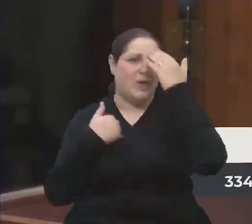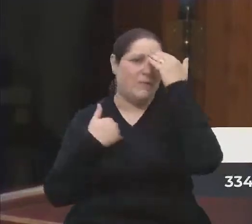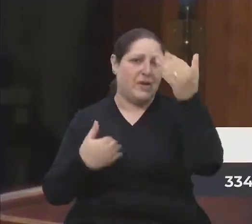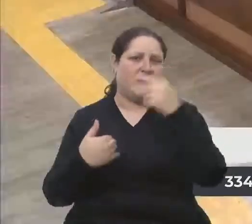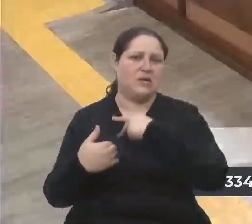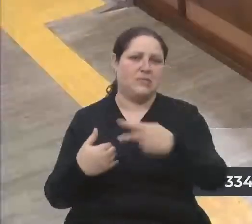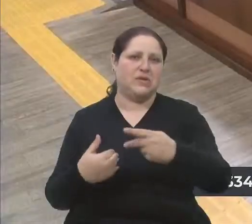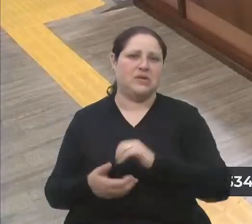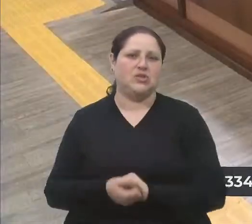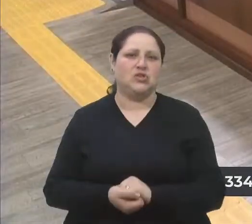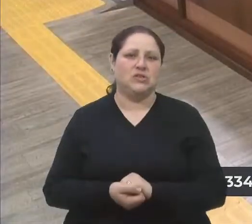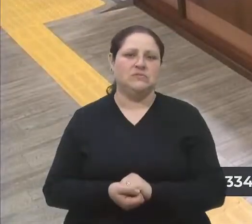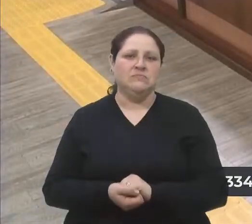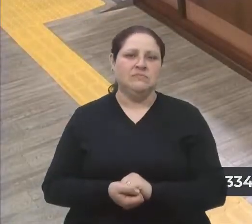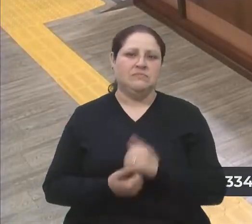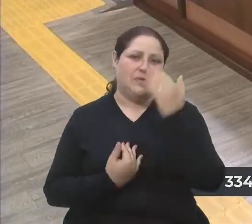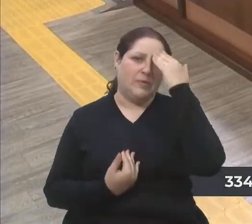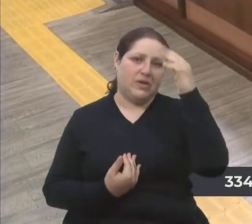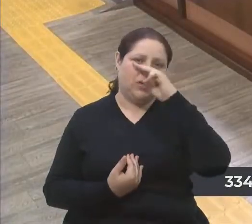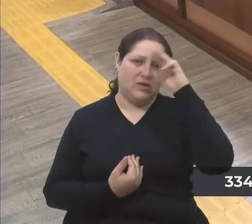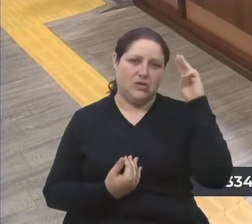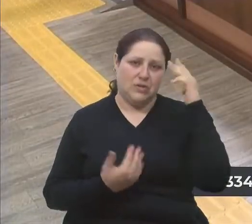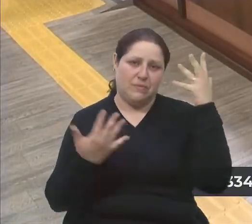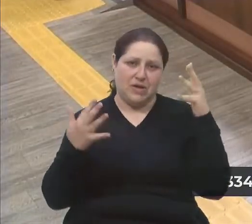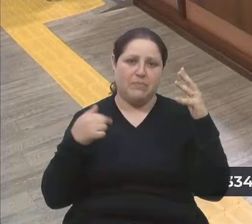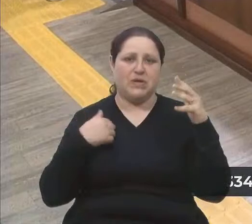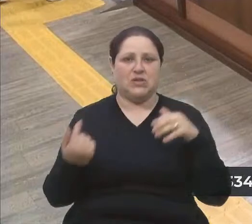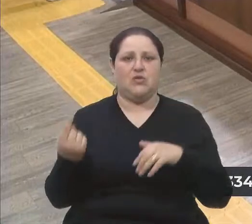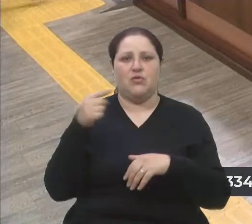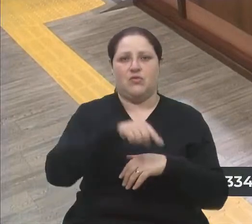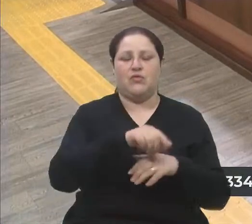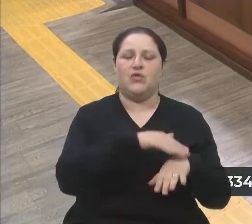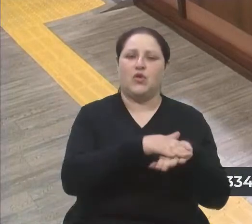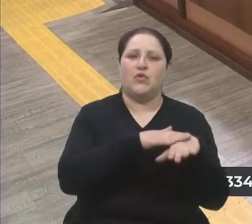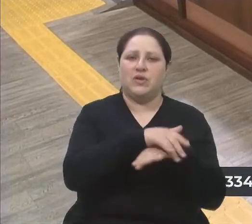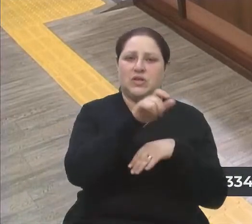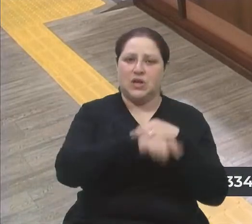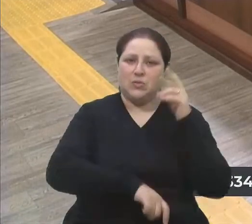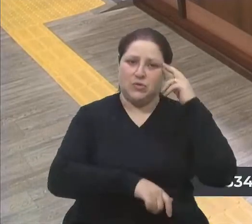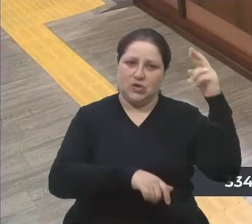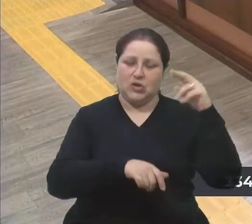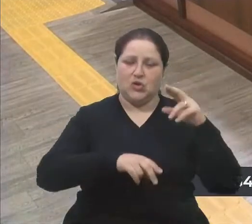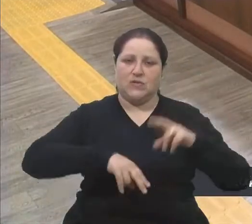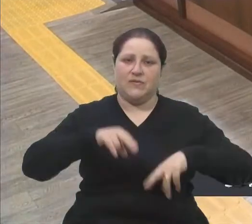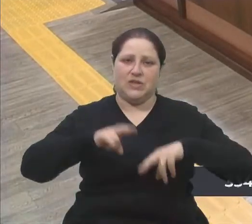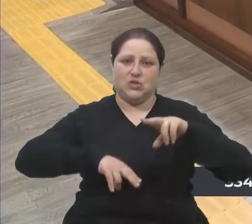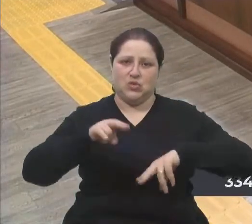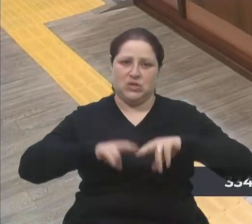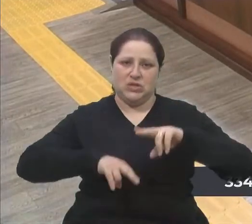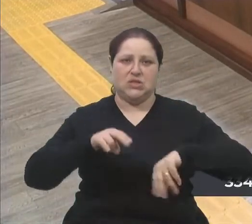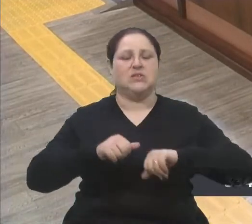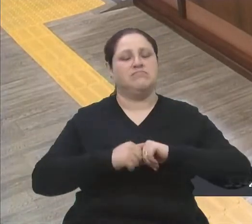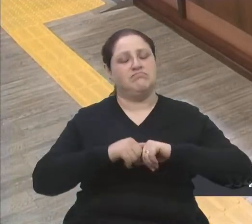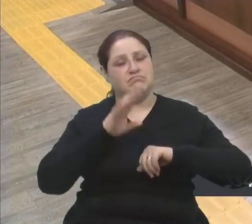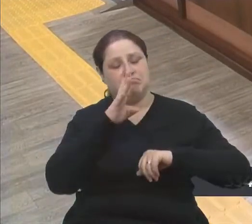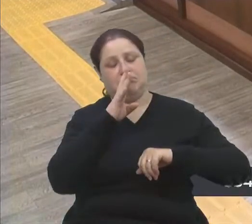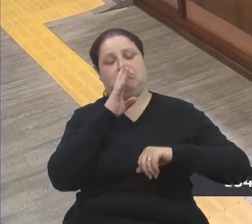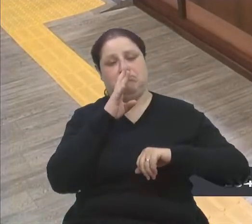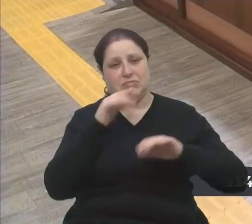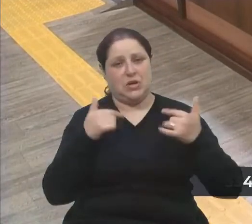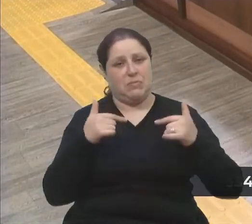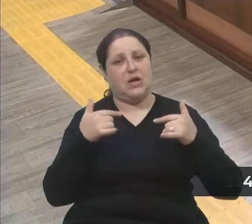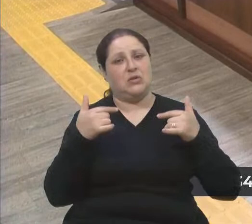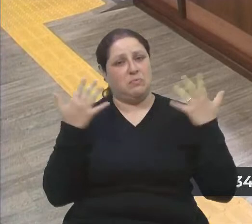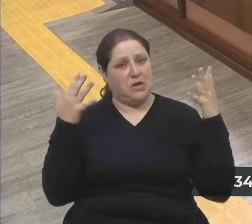presidente. Obrigado, Juliano. Parabéns. Eu estive também com o diretor numa festa junina. O trabalho deles é elogiável.